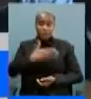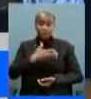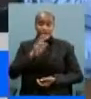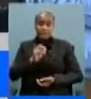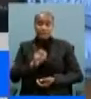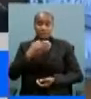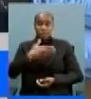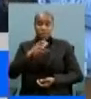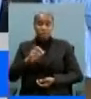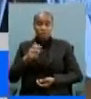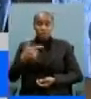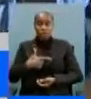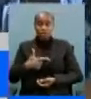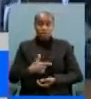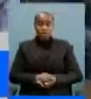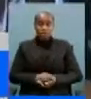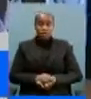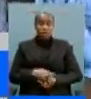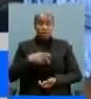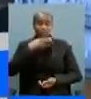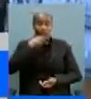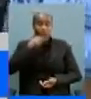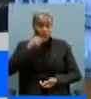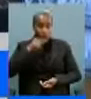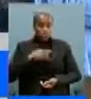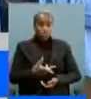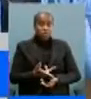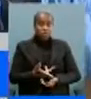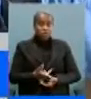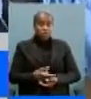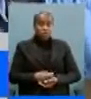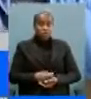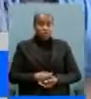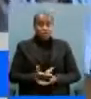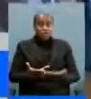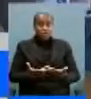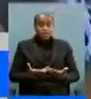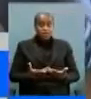1.318 toneladas de arroz e que se destinam